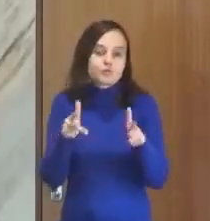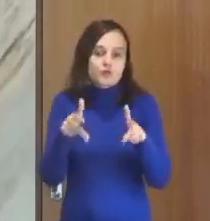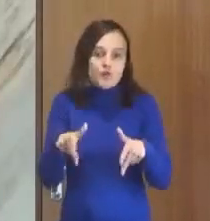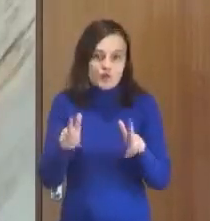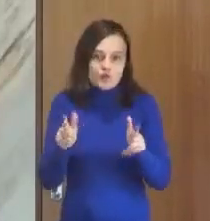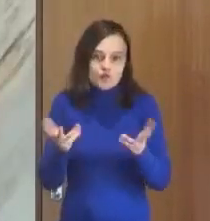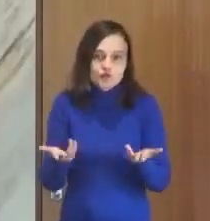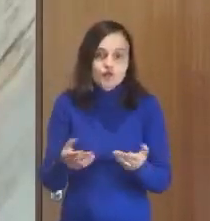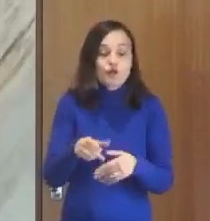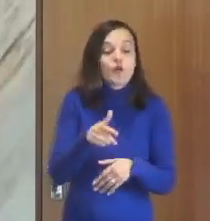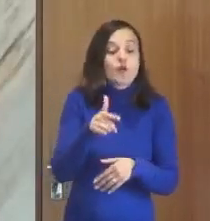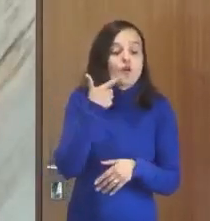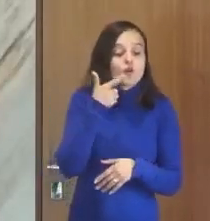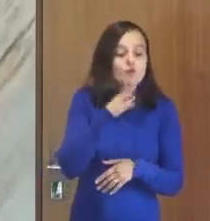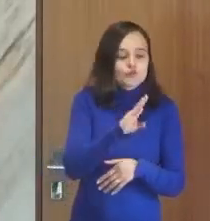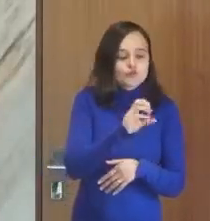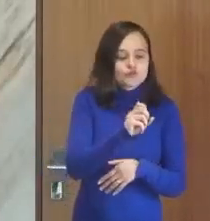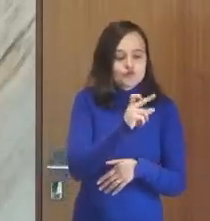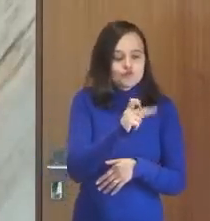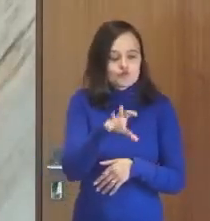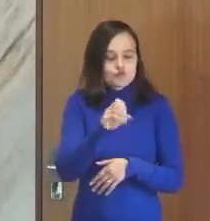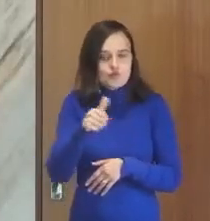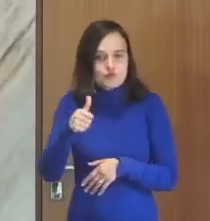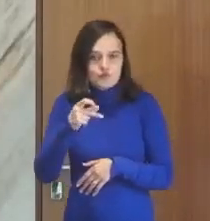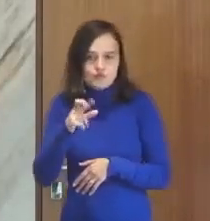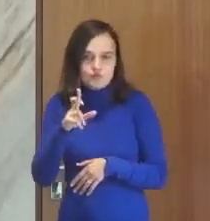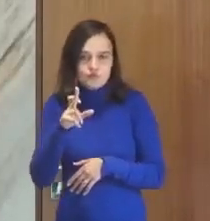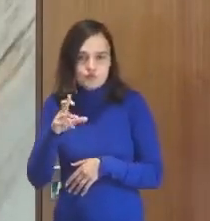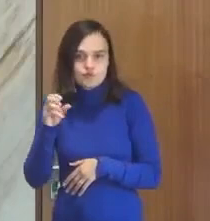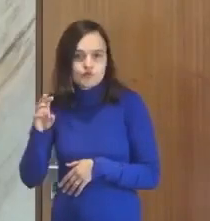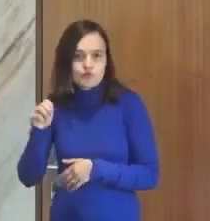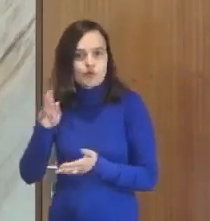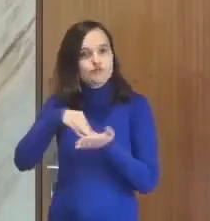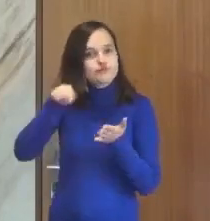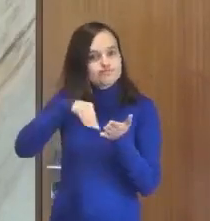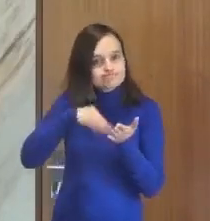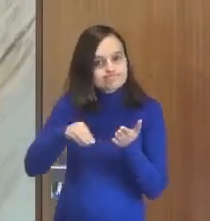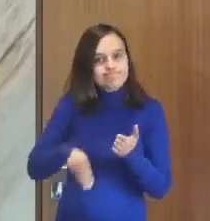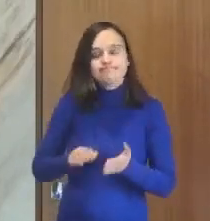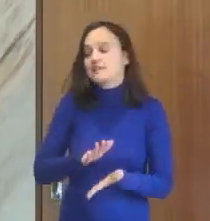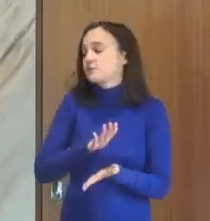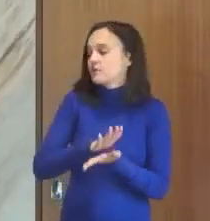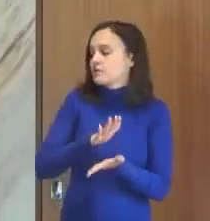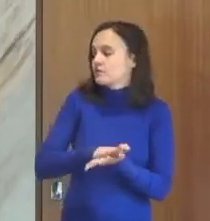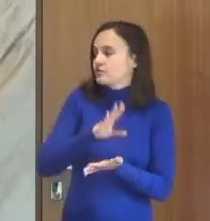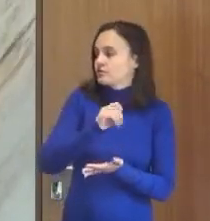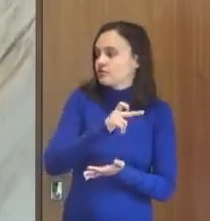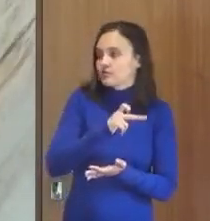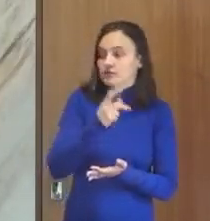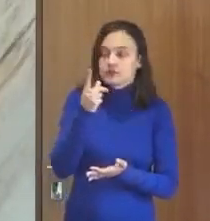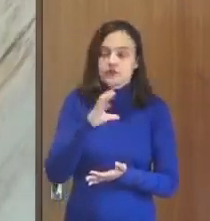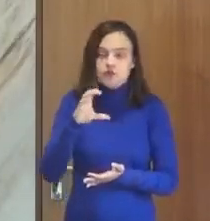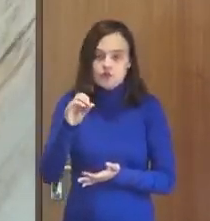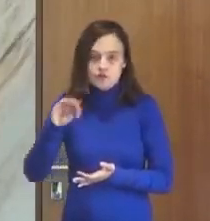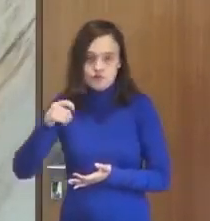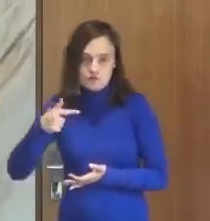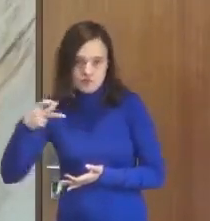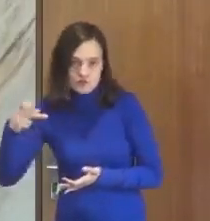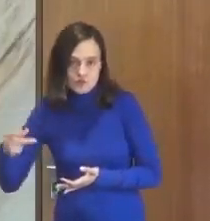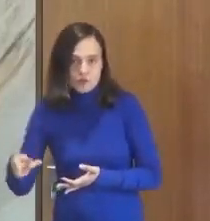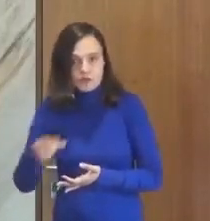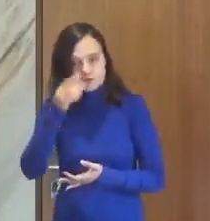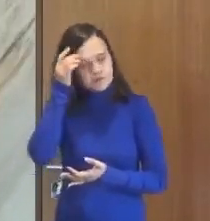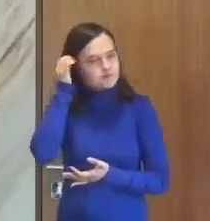de Barros, e que é pela editora da livraria Sada Costa, que tem sido a